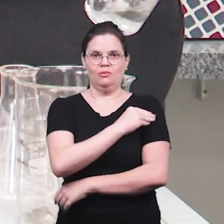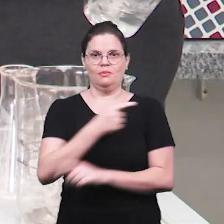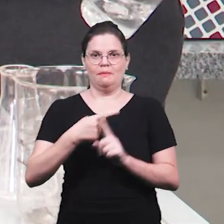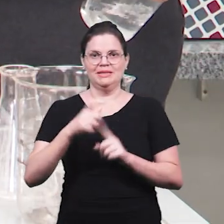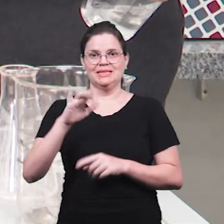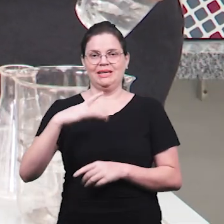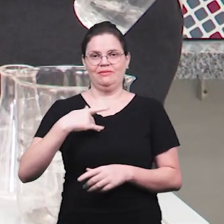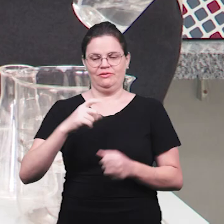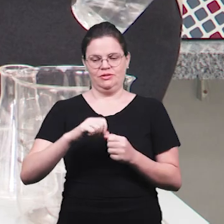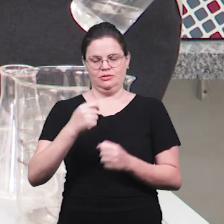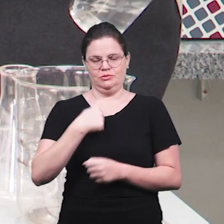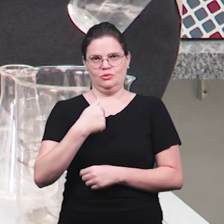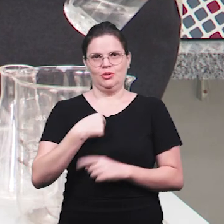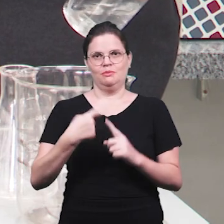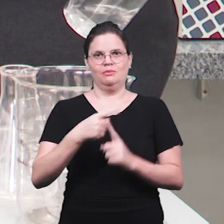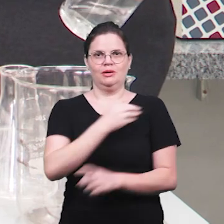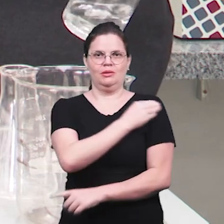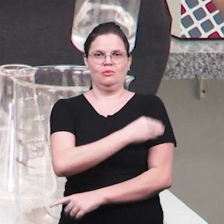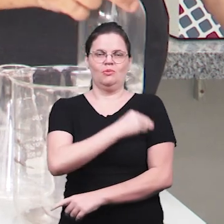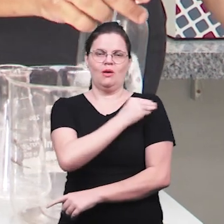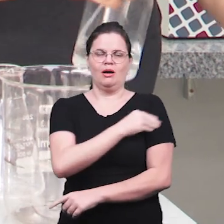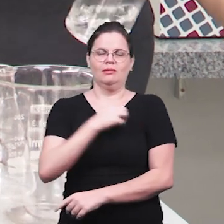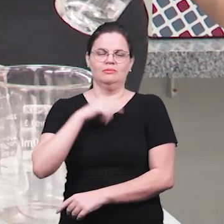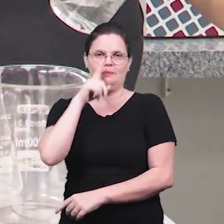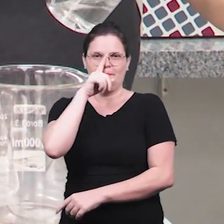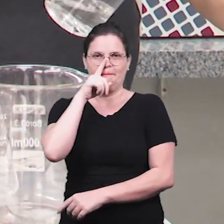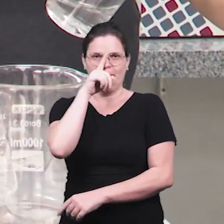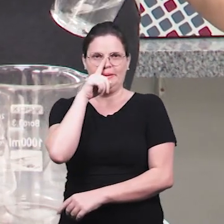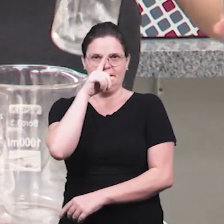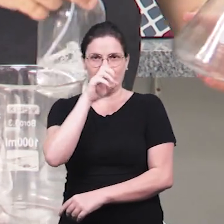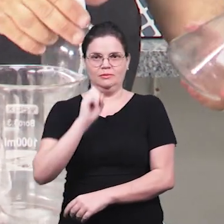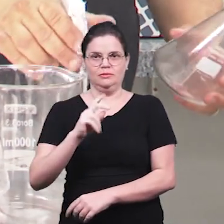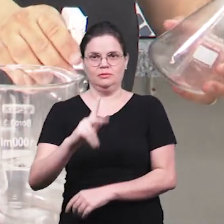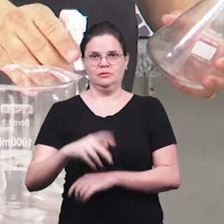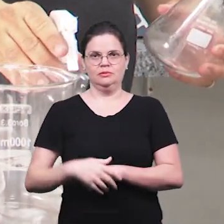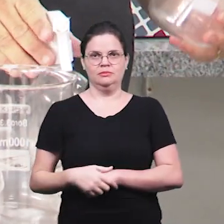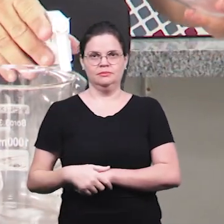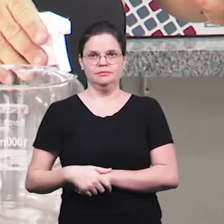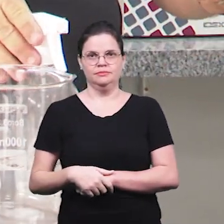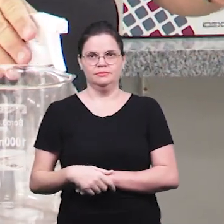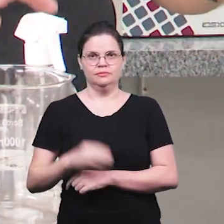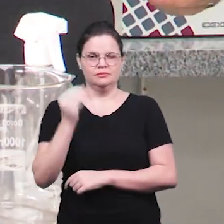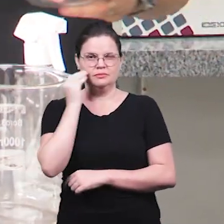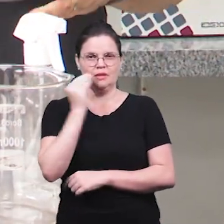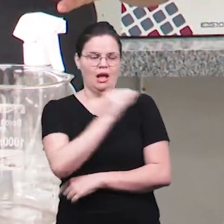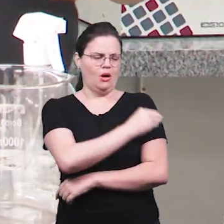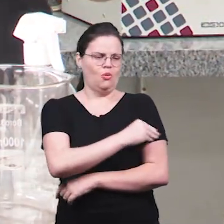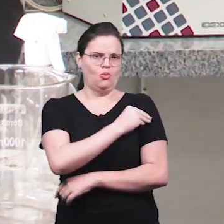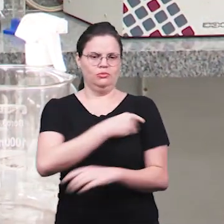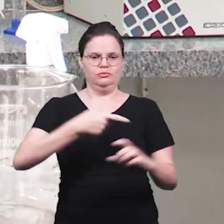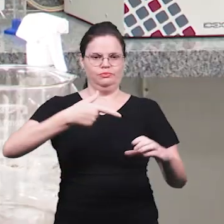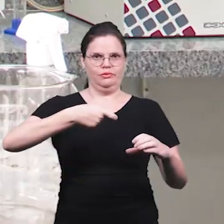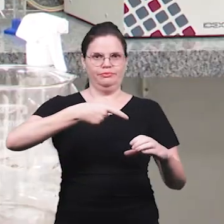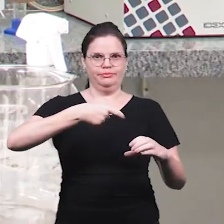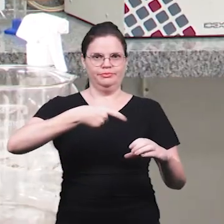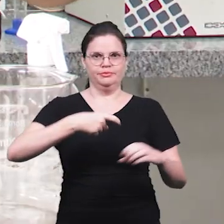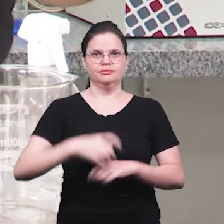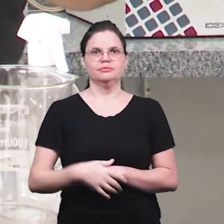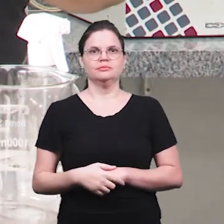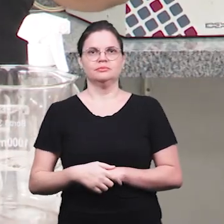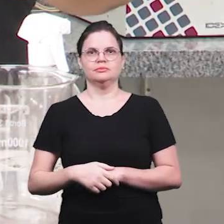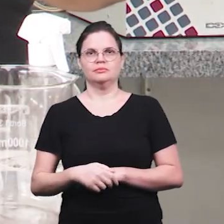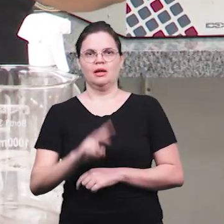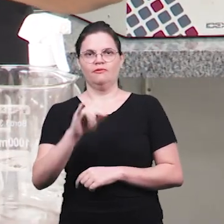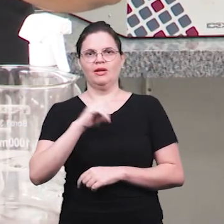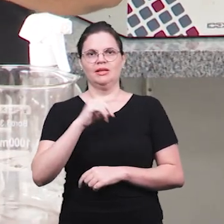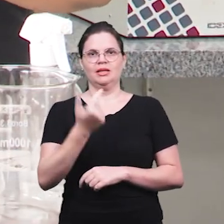tio. Porque com álcool é mais perigoso, né? Tô jogando um pouquinho de álcool aqui, álcool comum. E esse álcool ele vai fazer uma